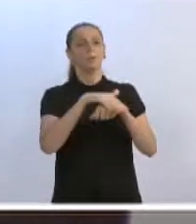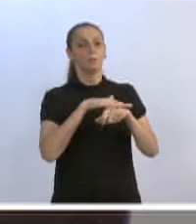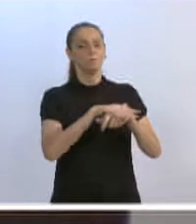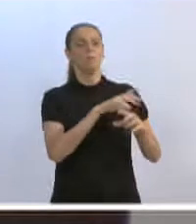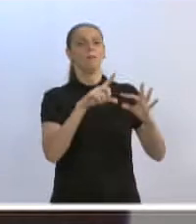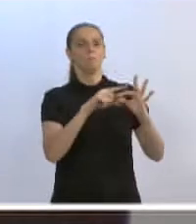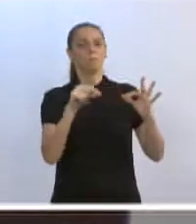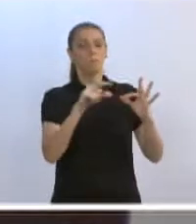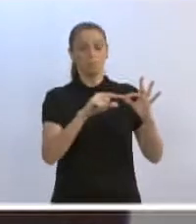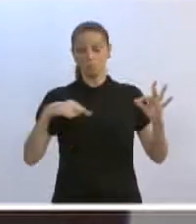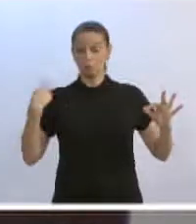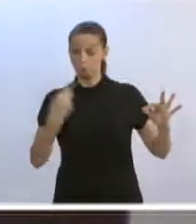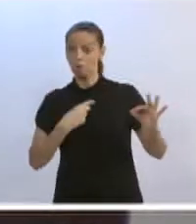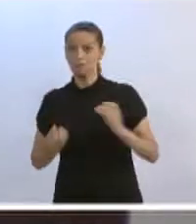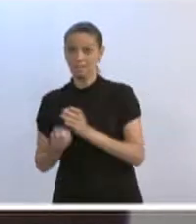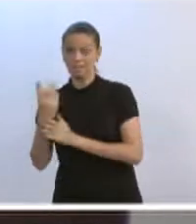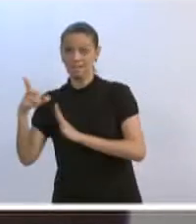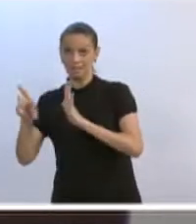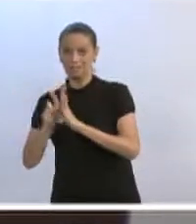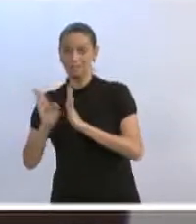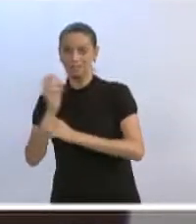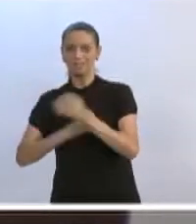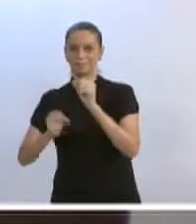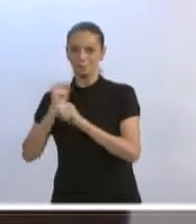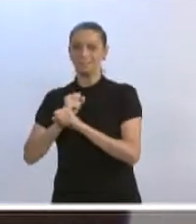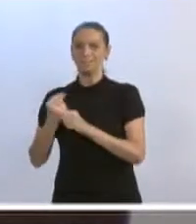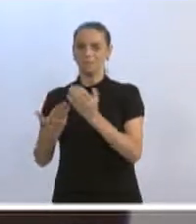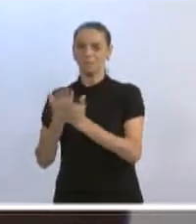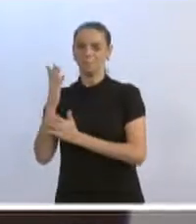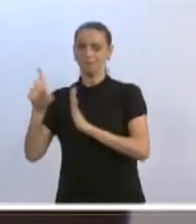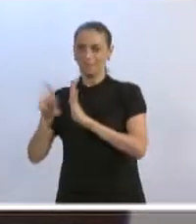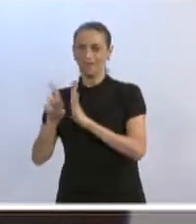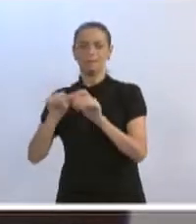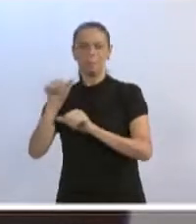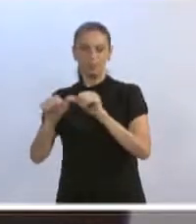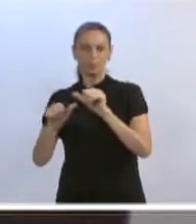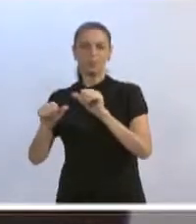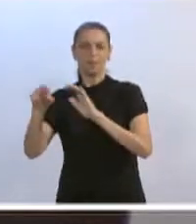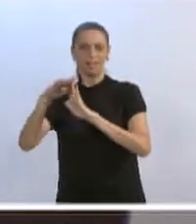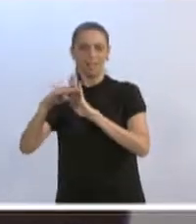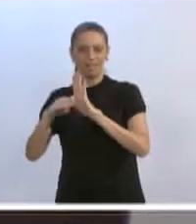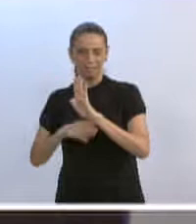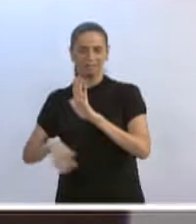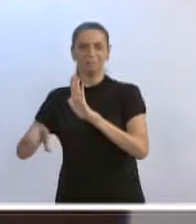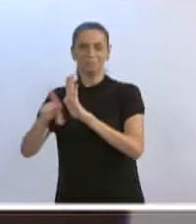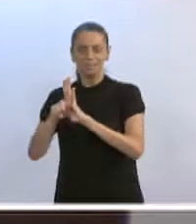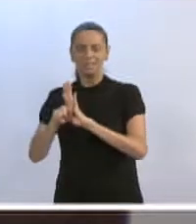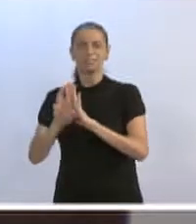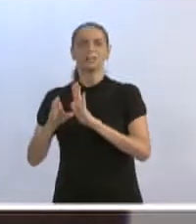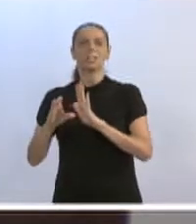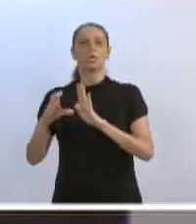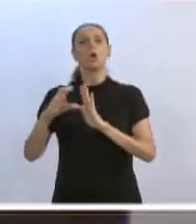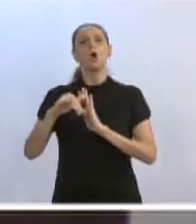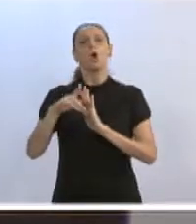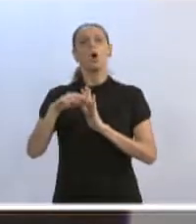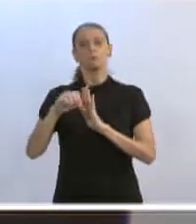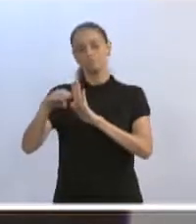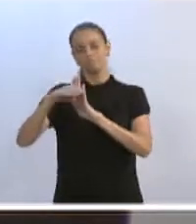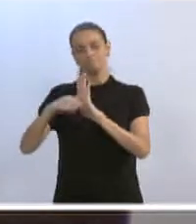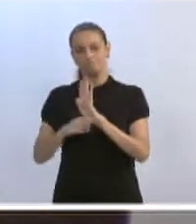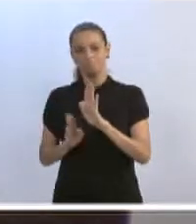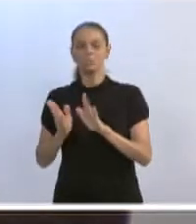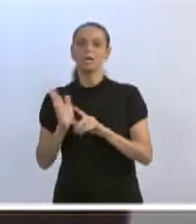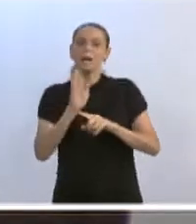que as leis e aqui nós já fizemos ano passado aprovamos inclusive aqui algumas modificações que deu uma organizada no código ali onde facilitou bastante